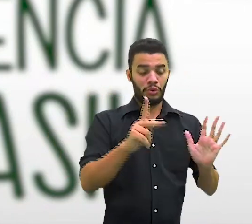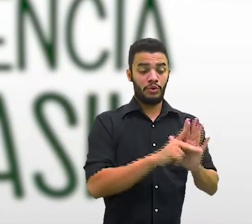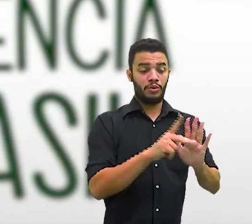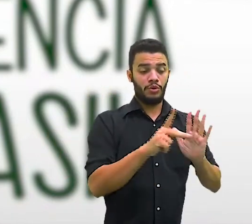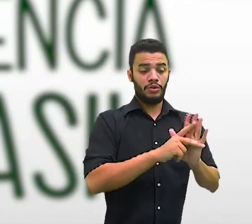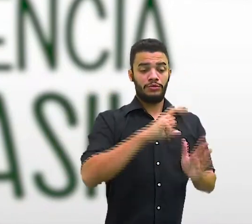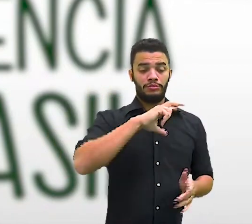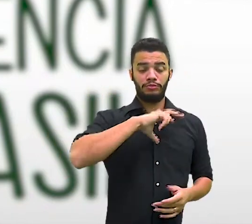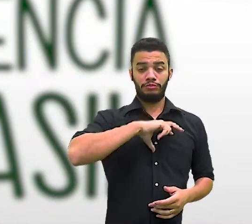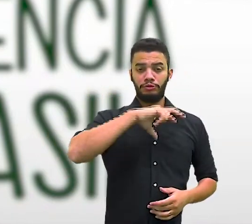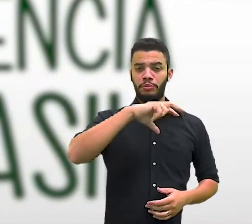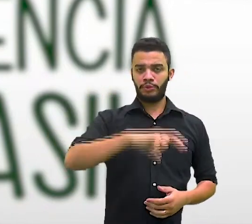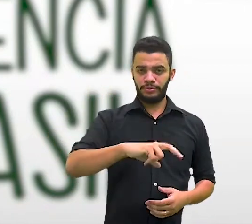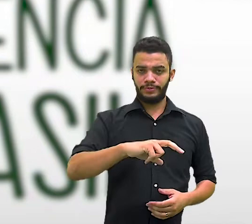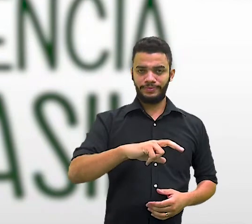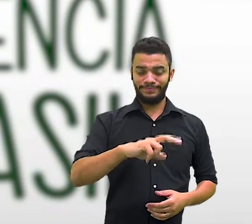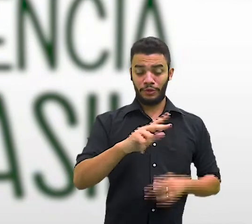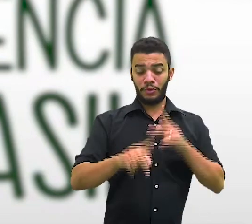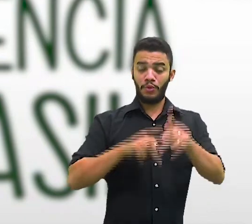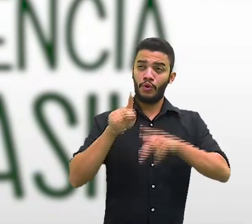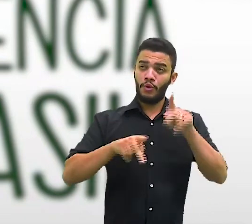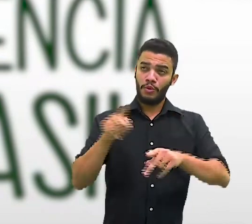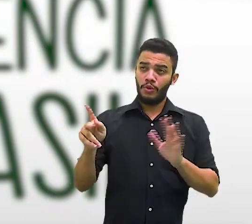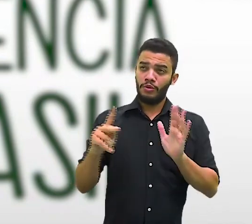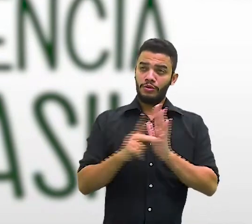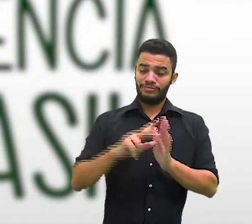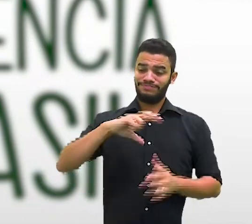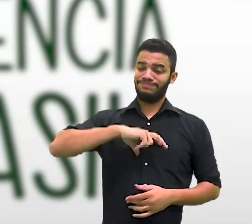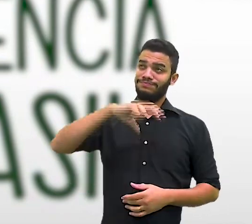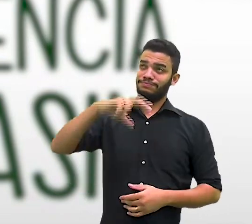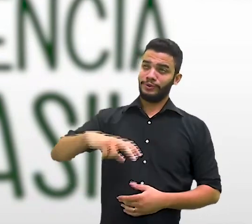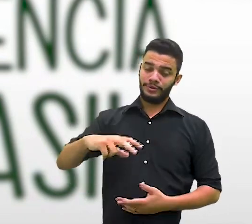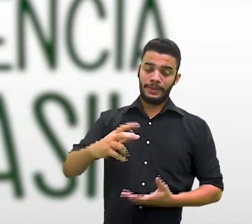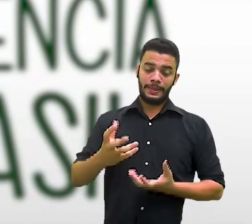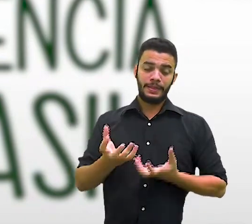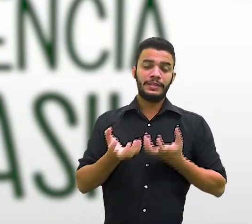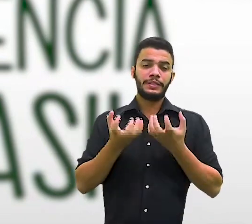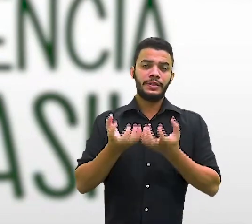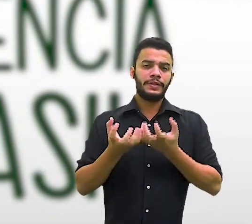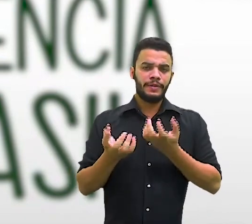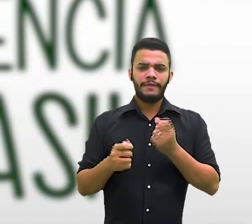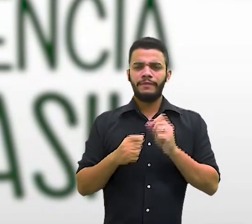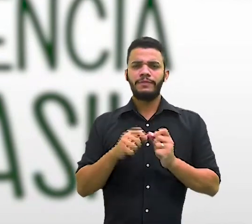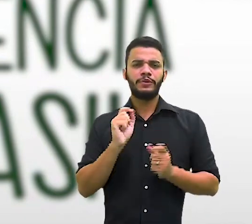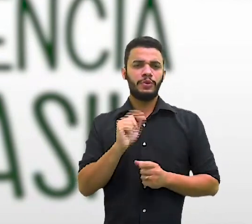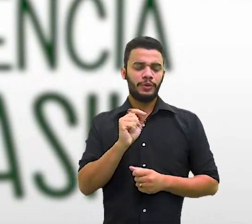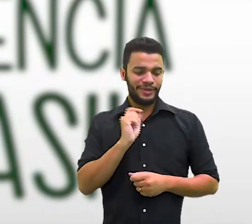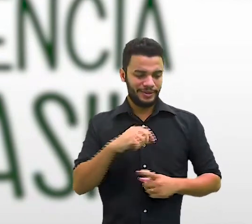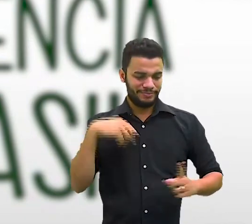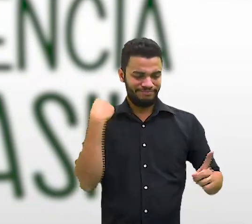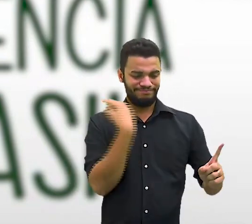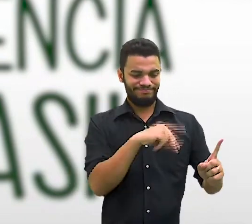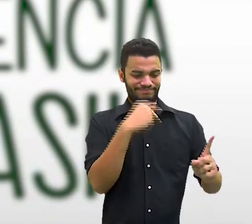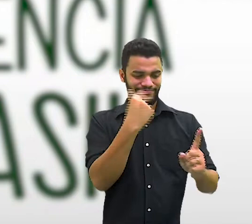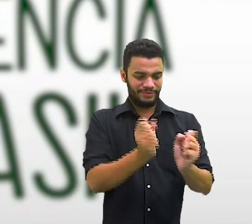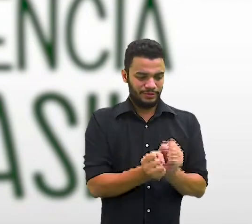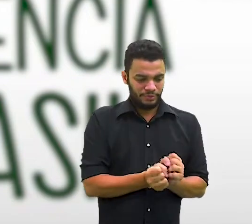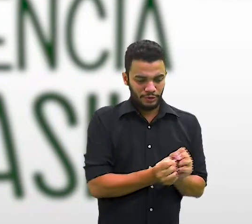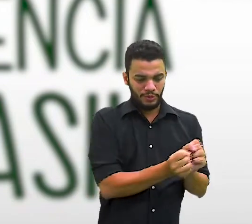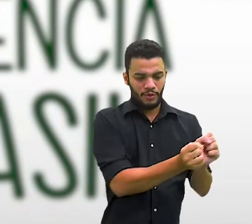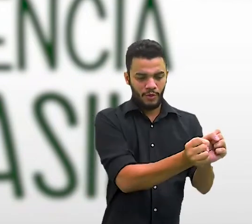Os portugueses queriam nossa pátria escravizar, esse calço que se possa de um bom moço